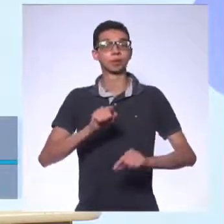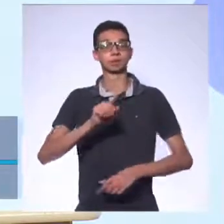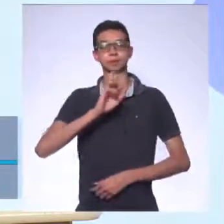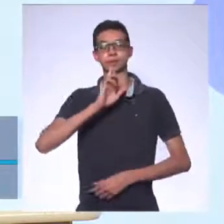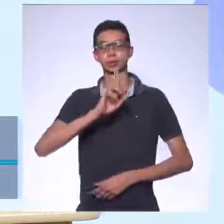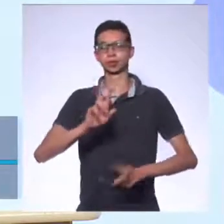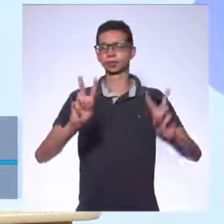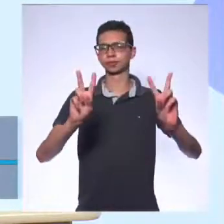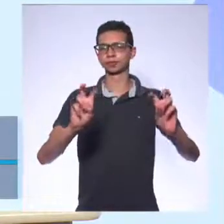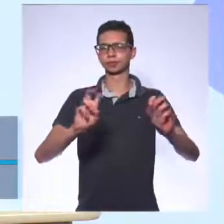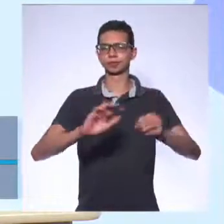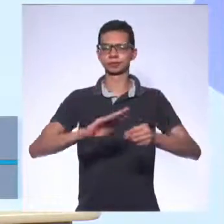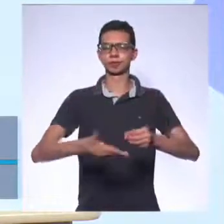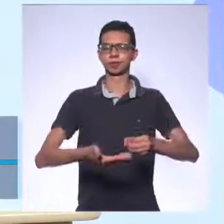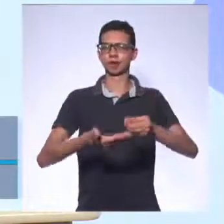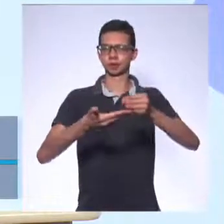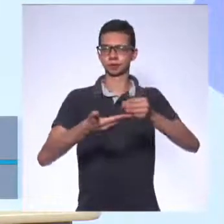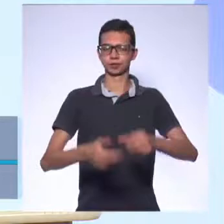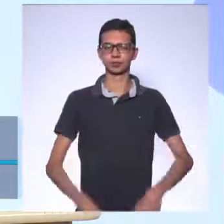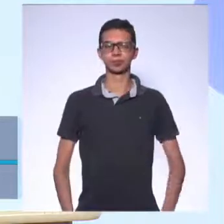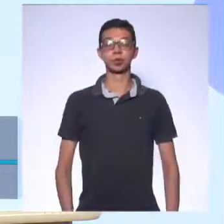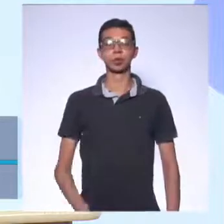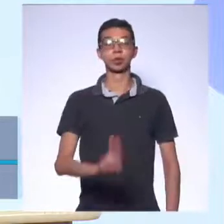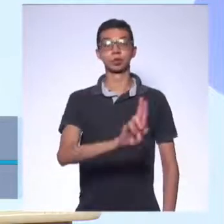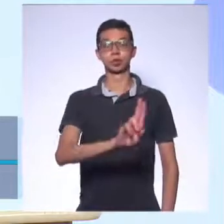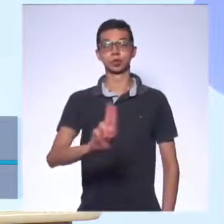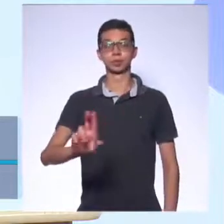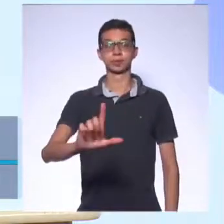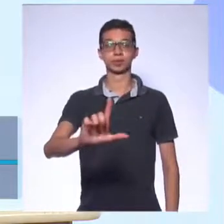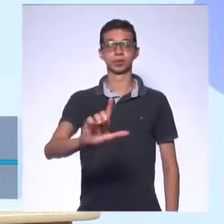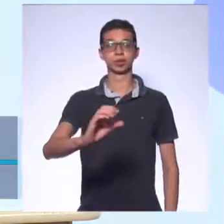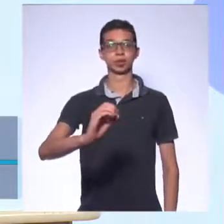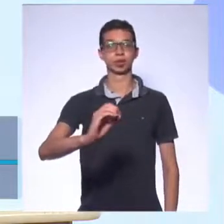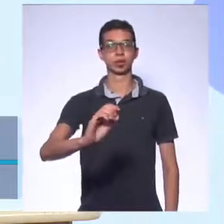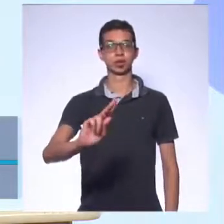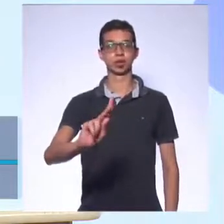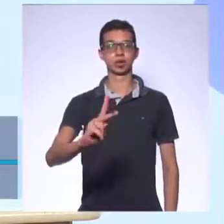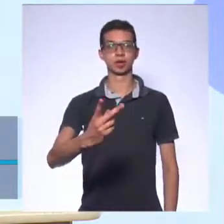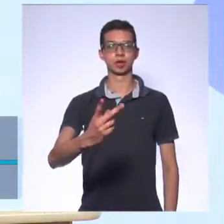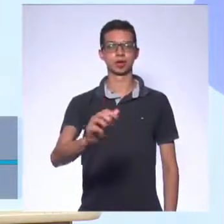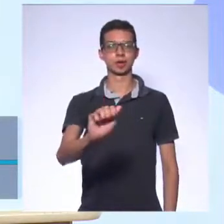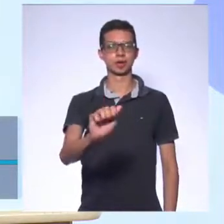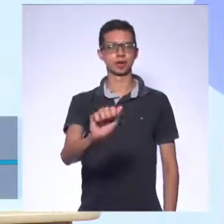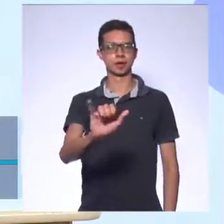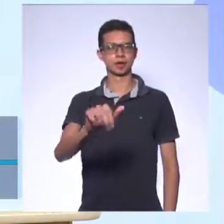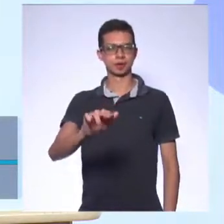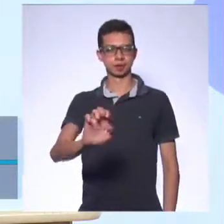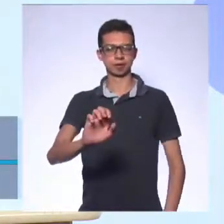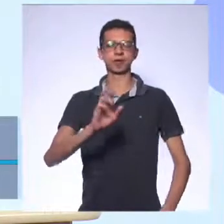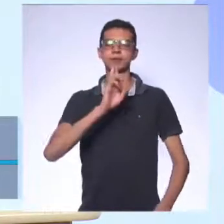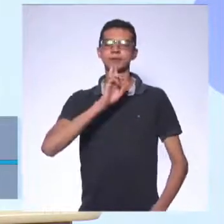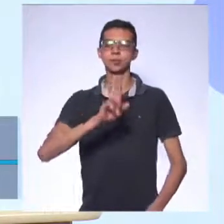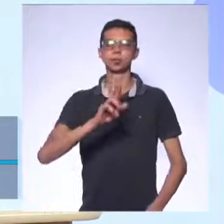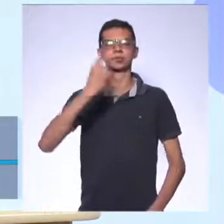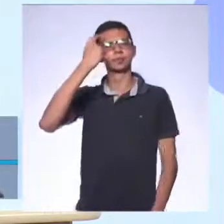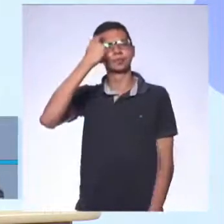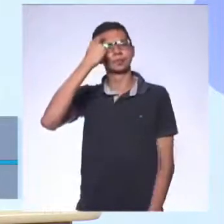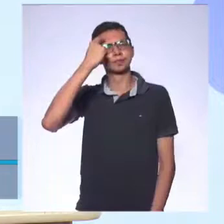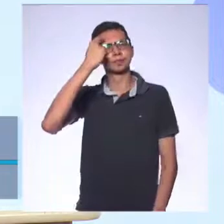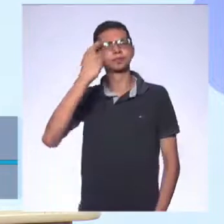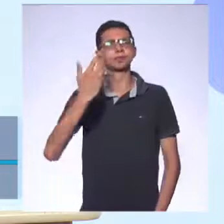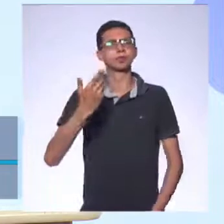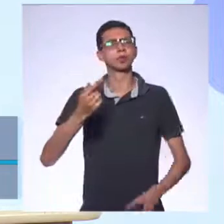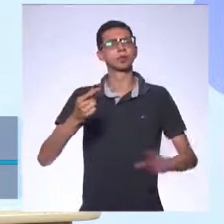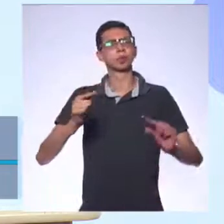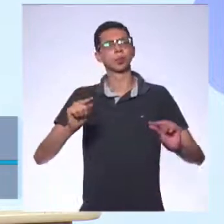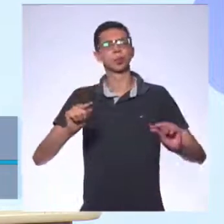sustentável. A Lohane falou, Ed, que ela pensa que ações que aceleram